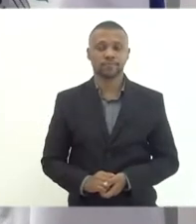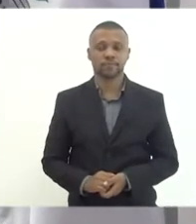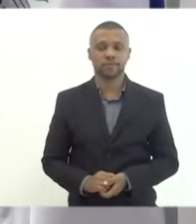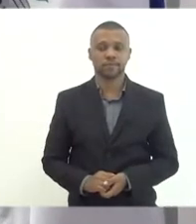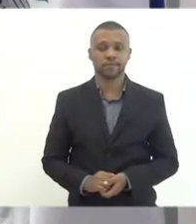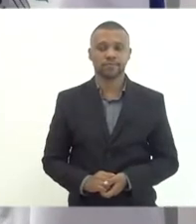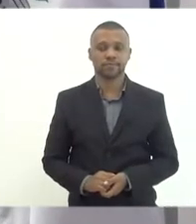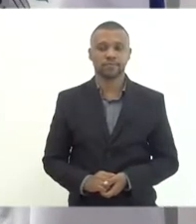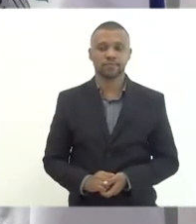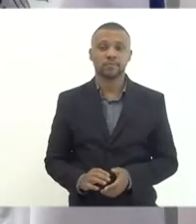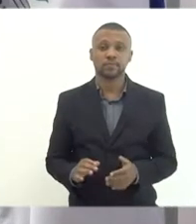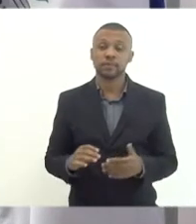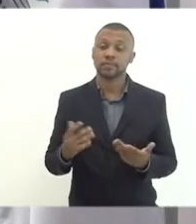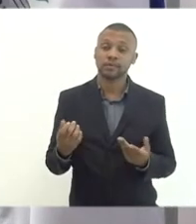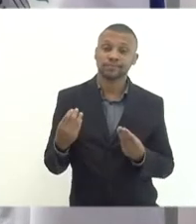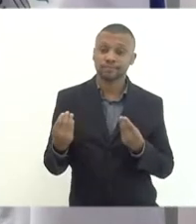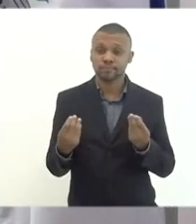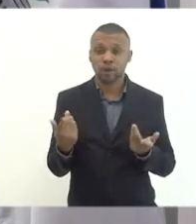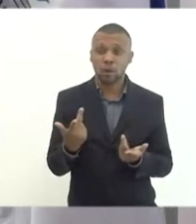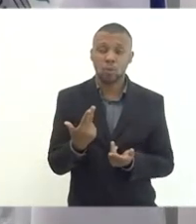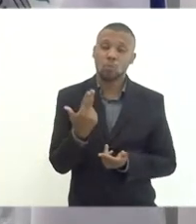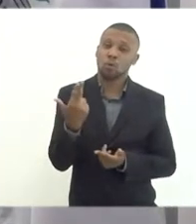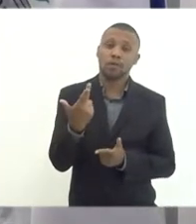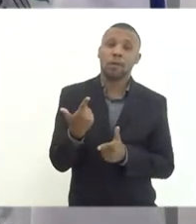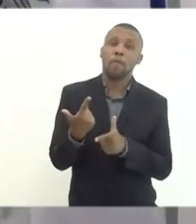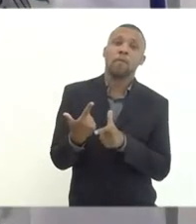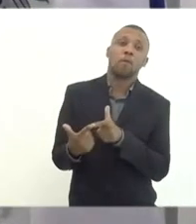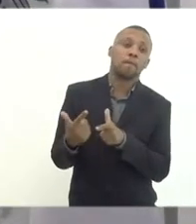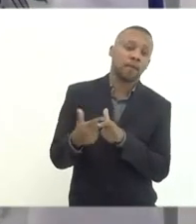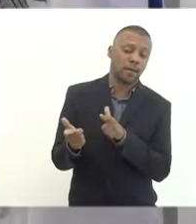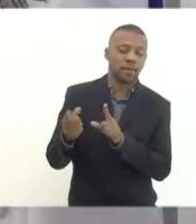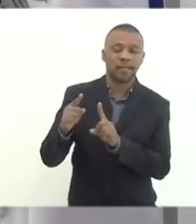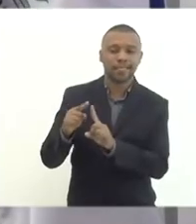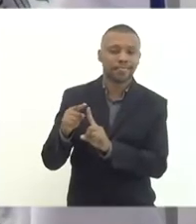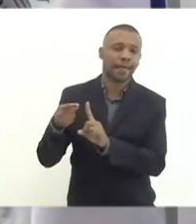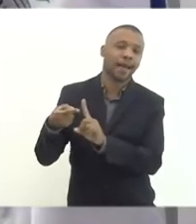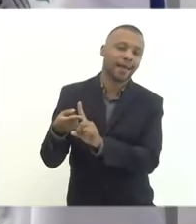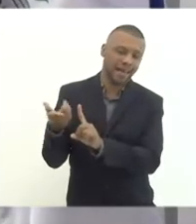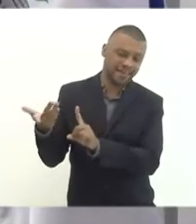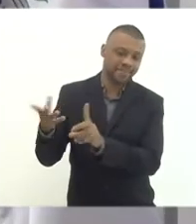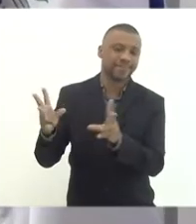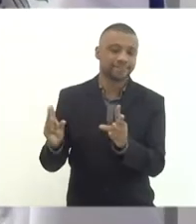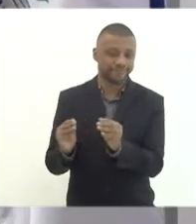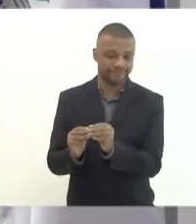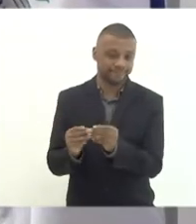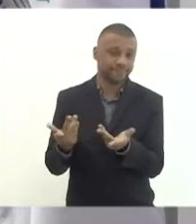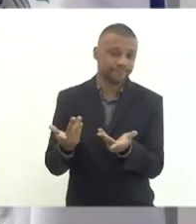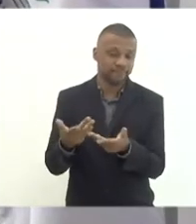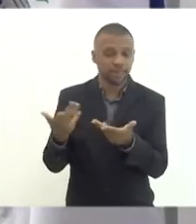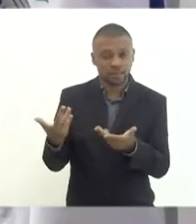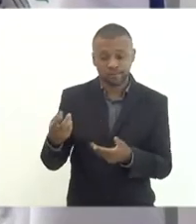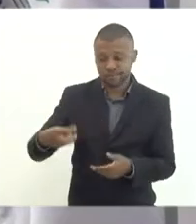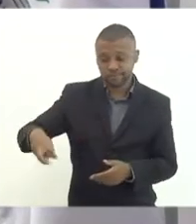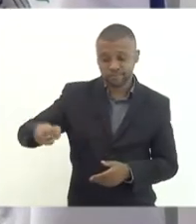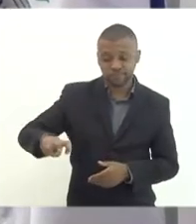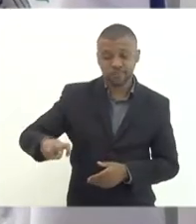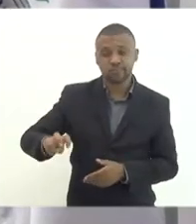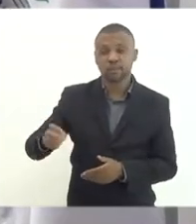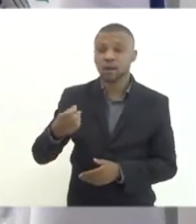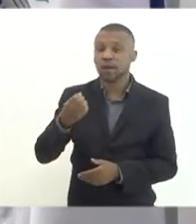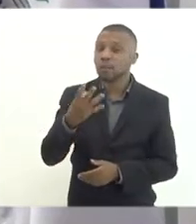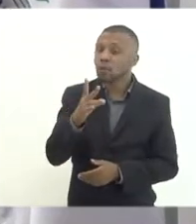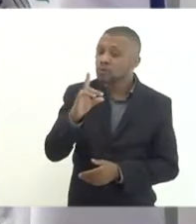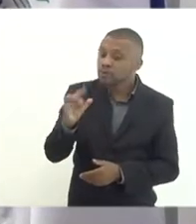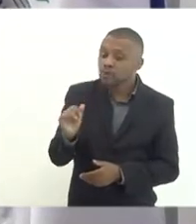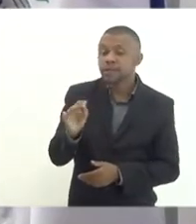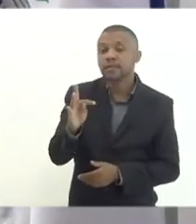a gente possa ter problema está gestante né ou então a senhora Thaís muito